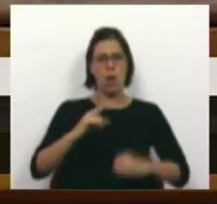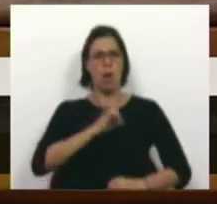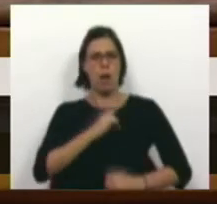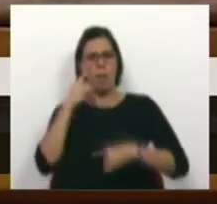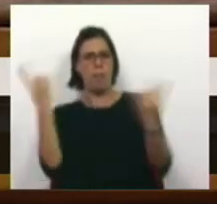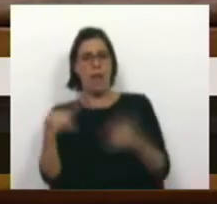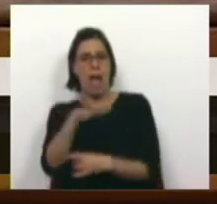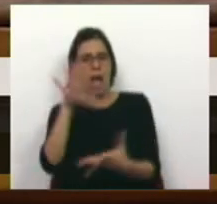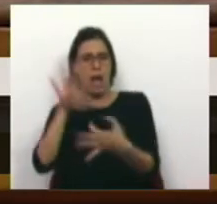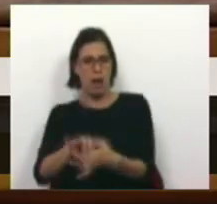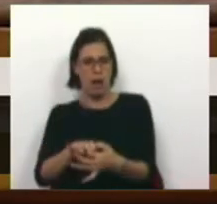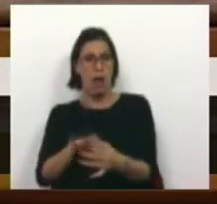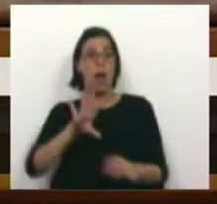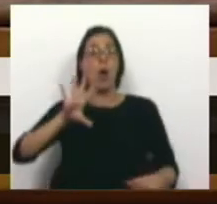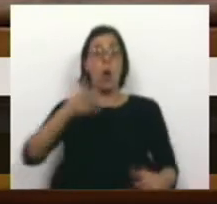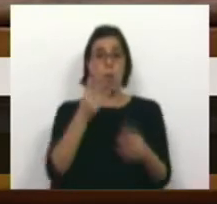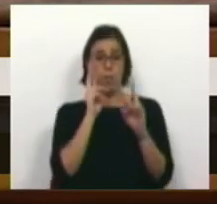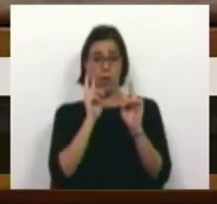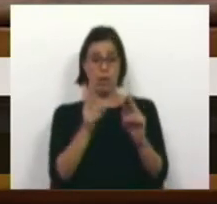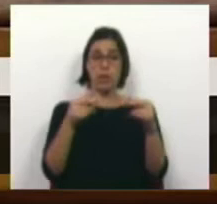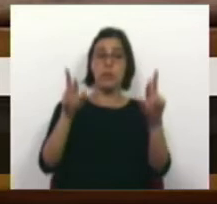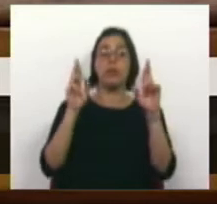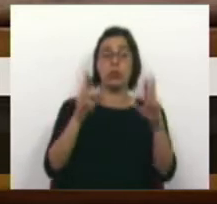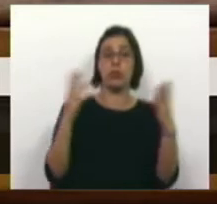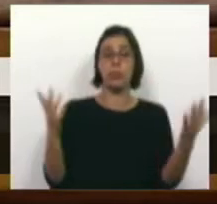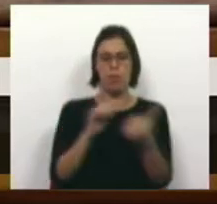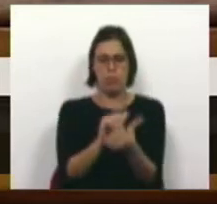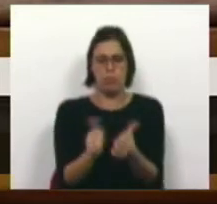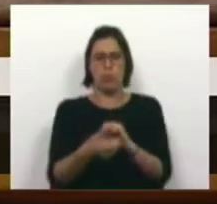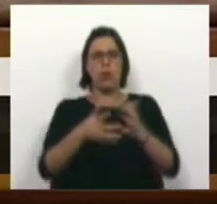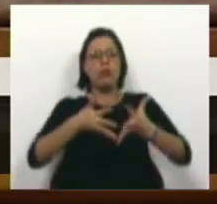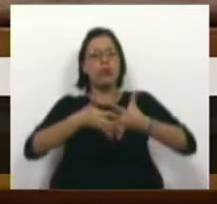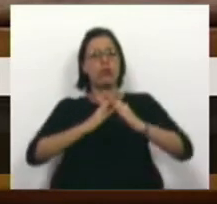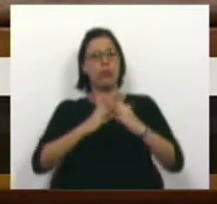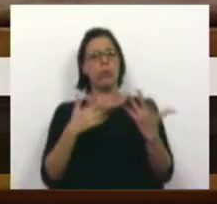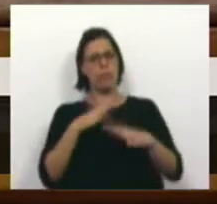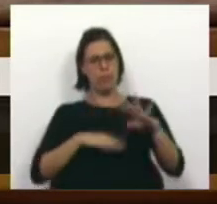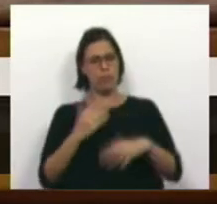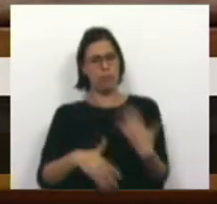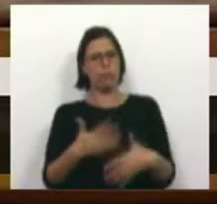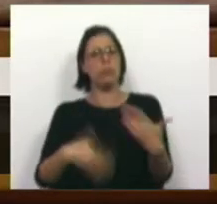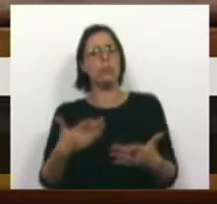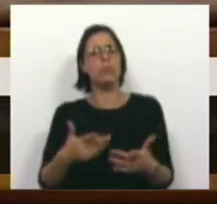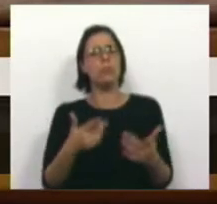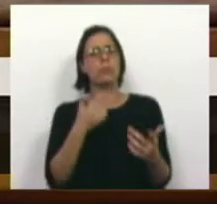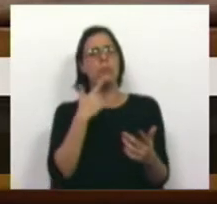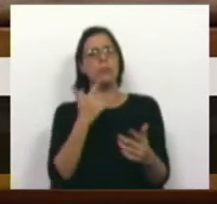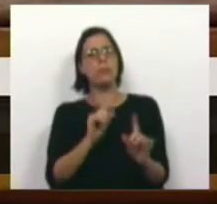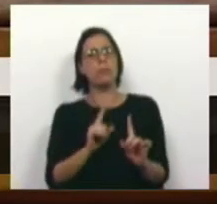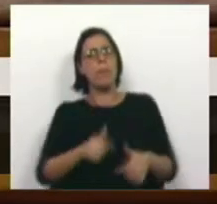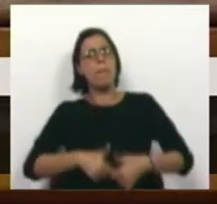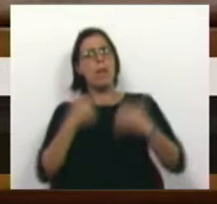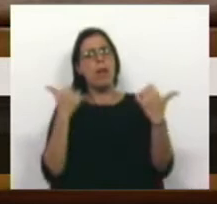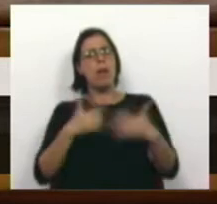setor. O país que olha com esperança as mudanças estruturais que estamos a operar não perceberá que essa